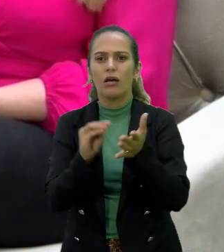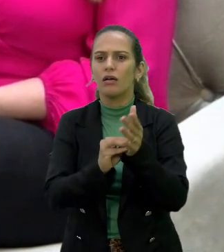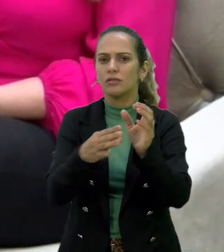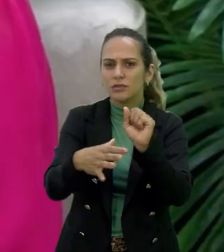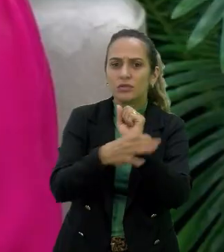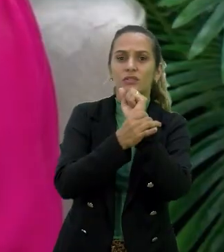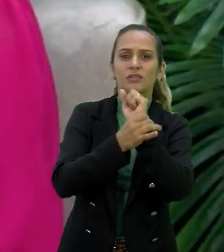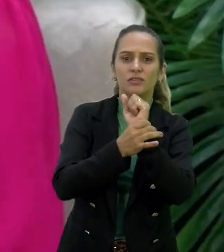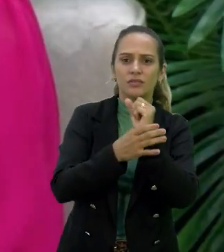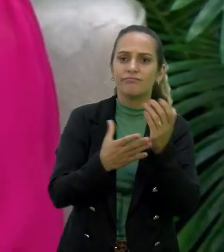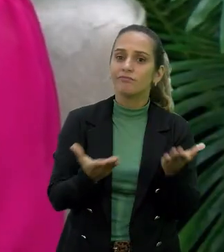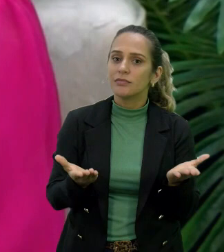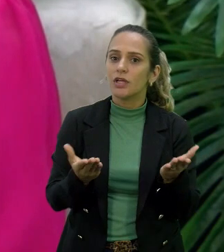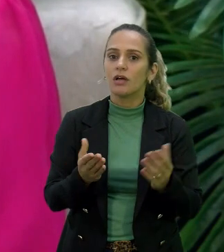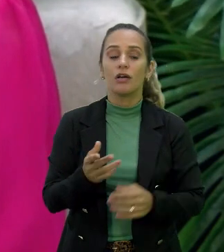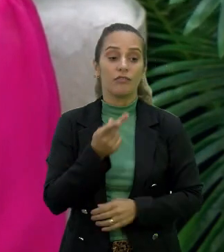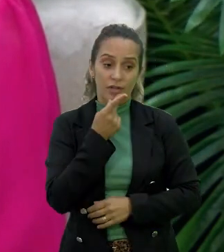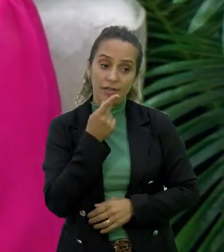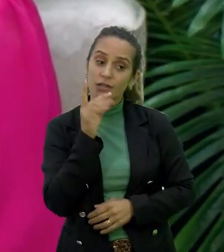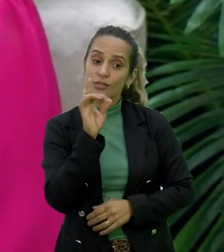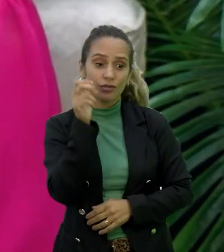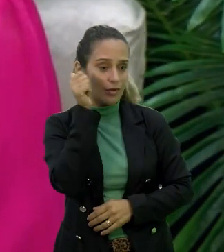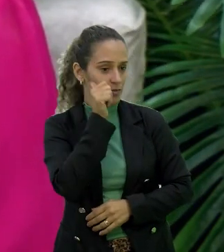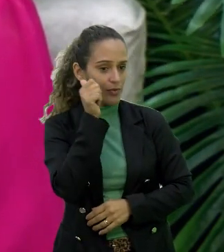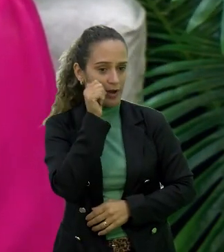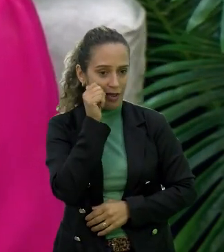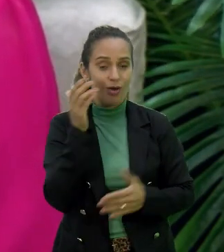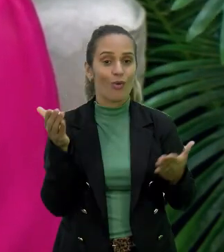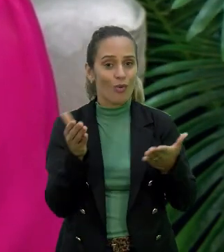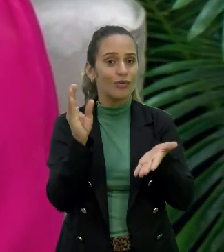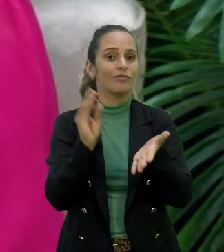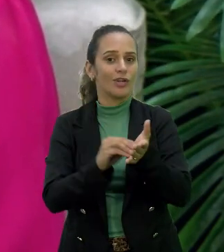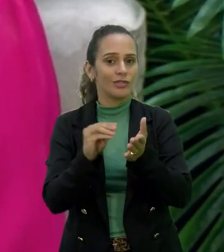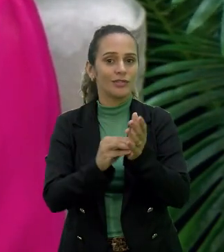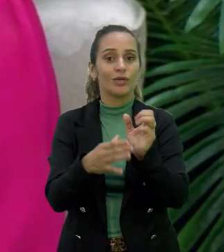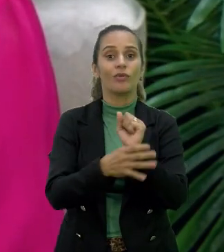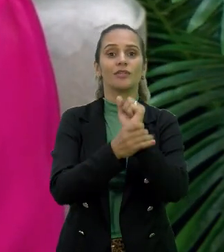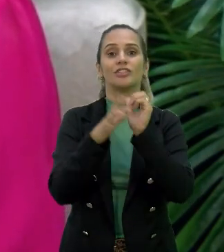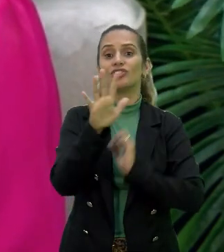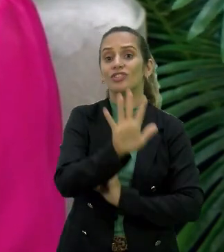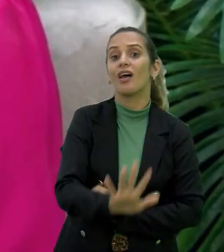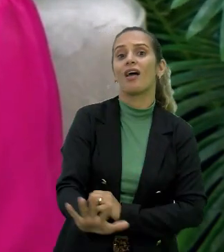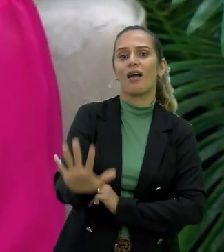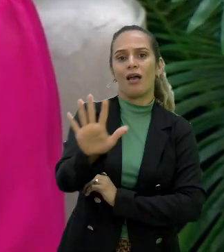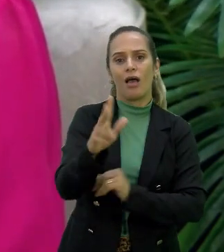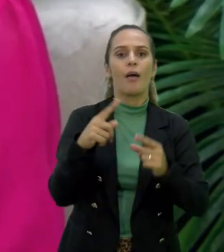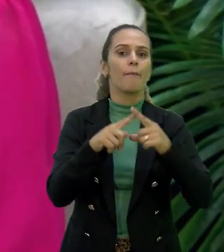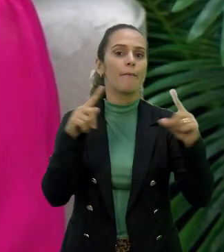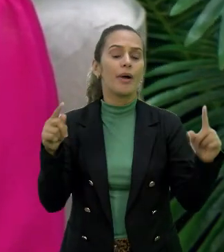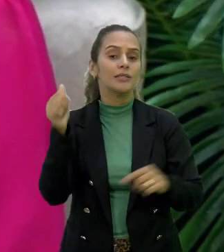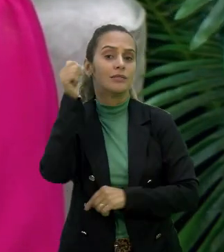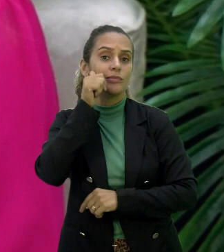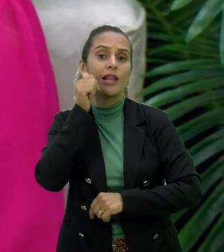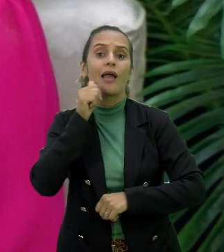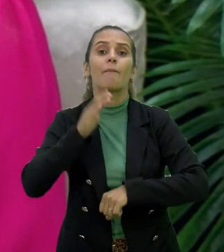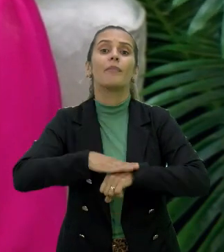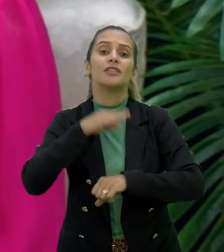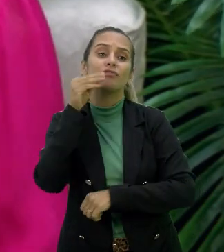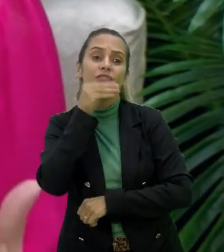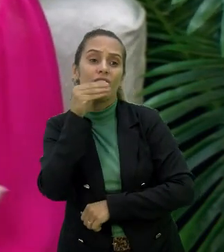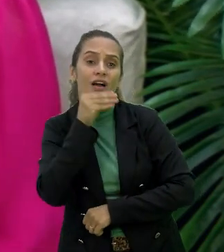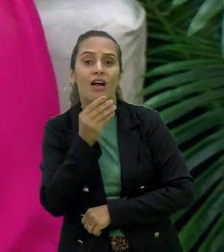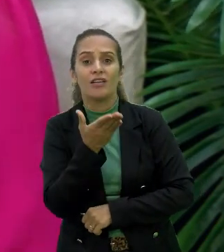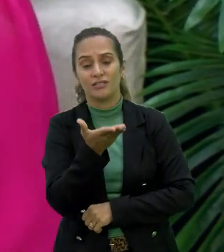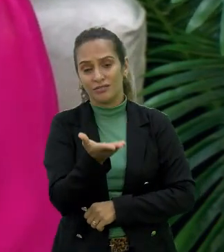geral Como eu disse não é apenas as mulheres que sofrem com a falta de segurança mas eu diria que a mulher ela fica mais vulnerável Porque além